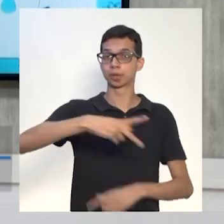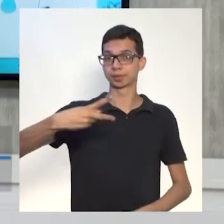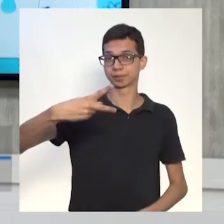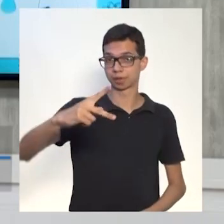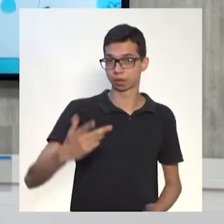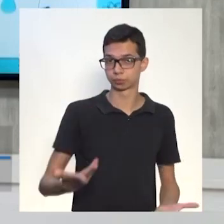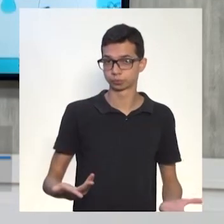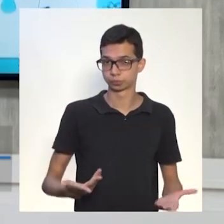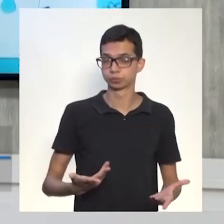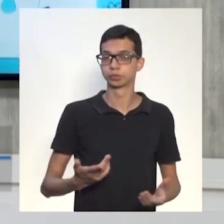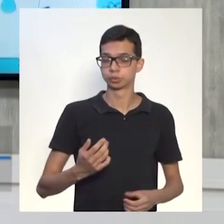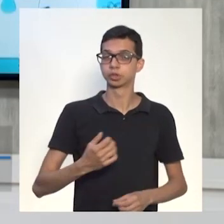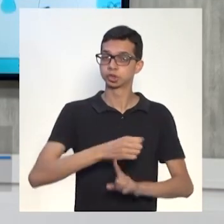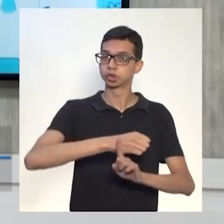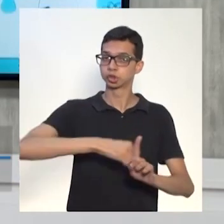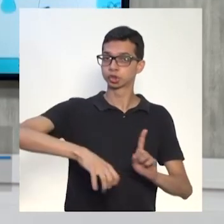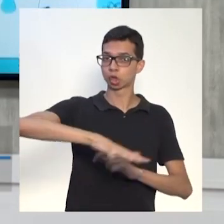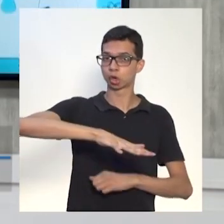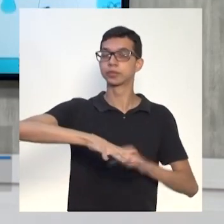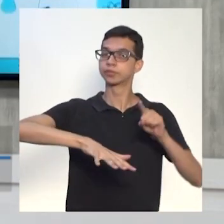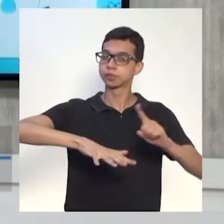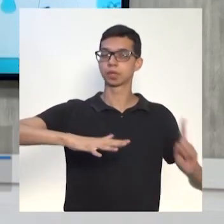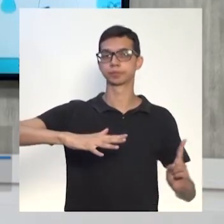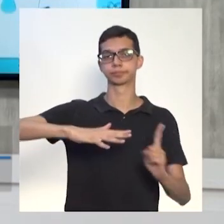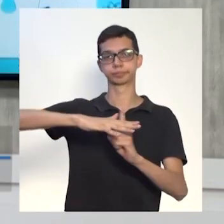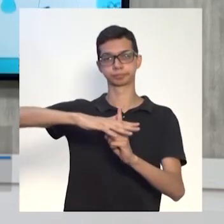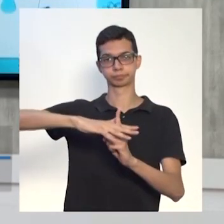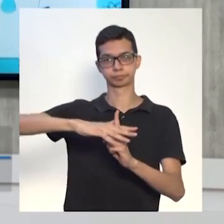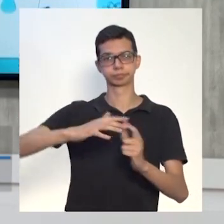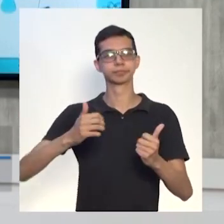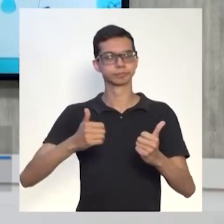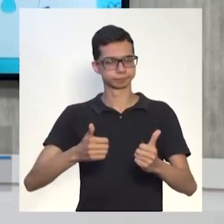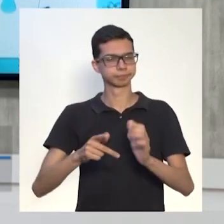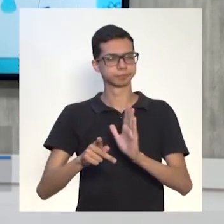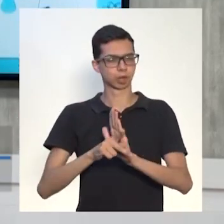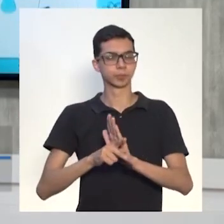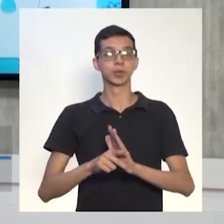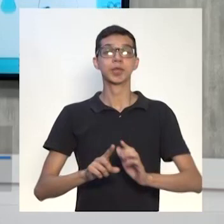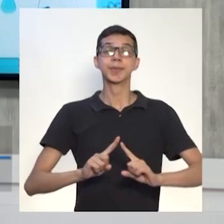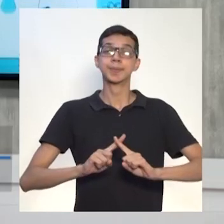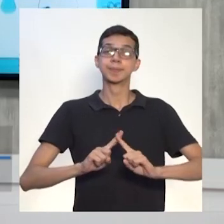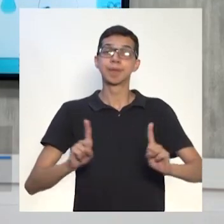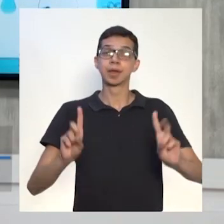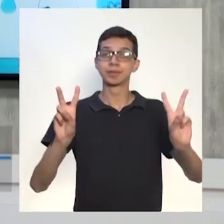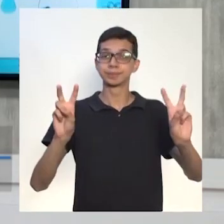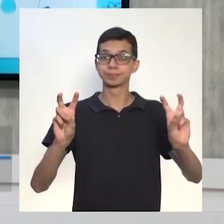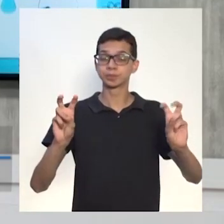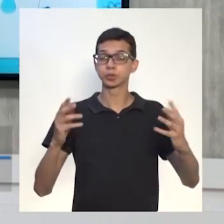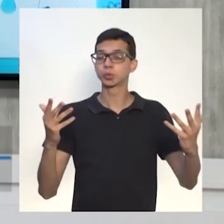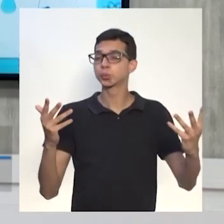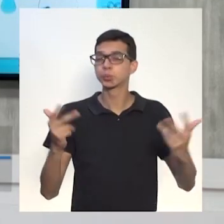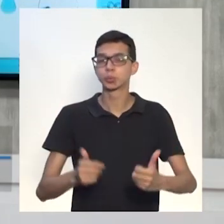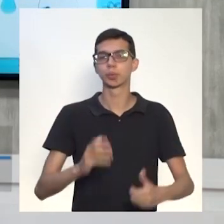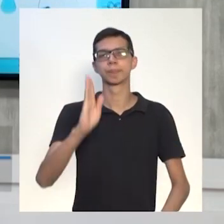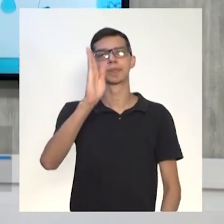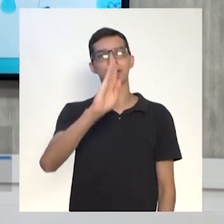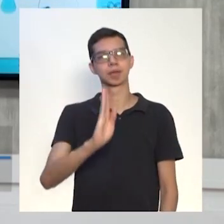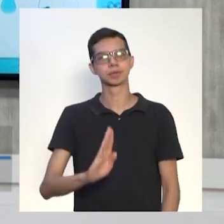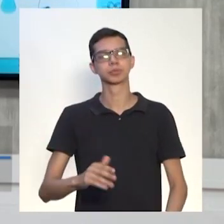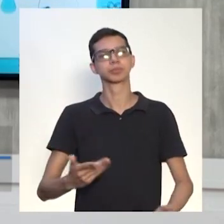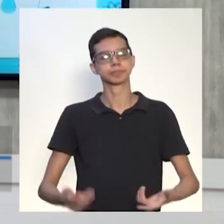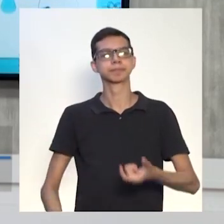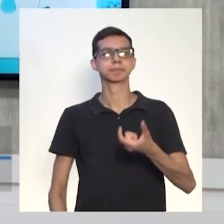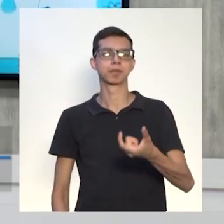sociedade na qual você está inserido, a qual você pertence. Mas se todos os temas vão ser no Brasil, as palavras importantes,